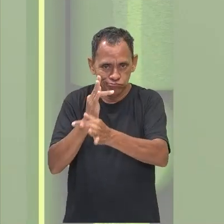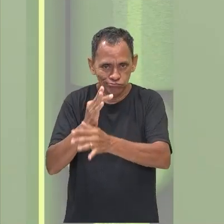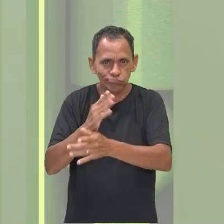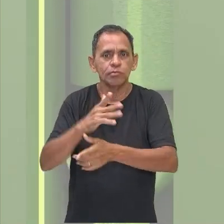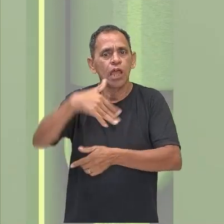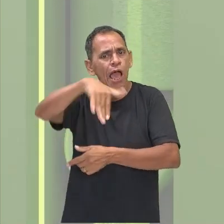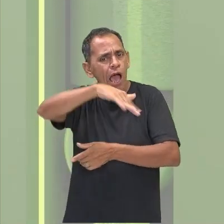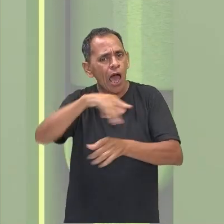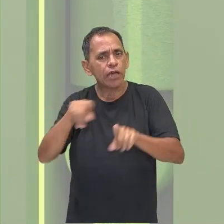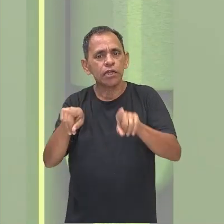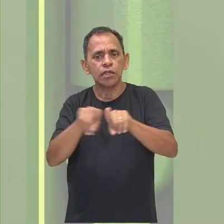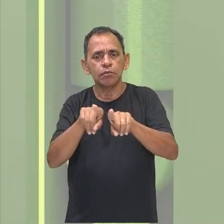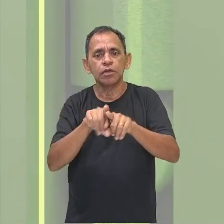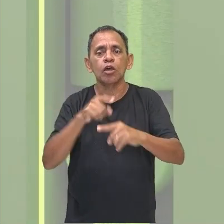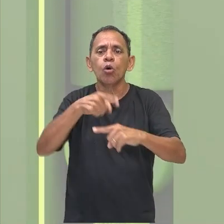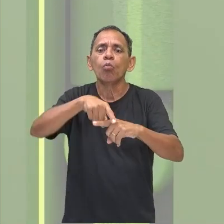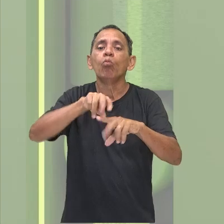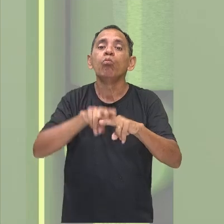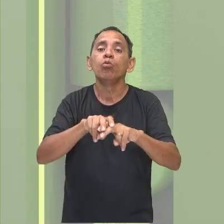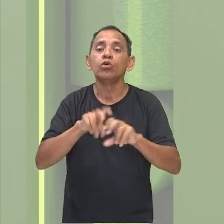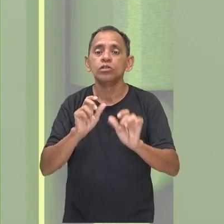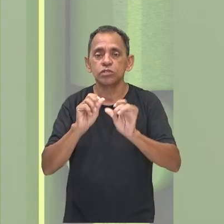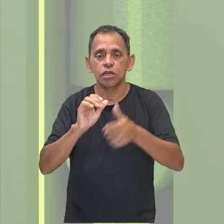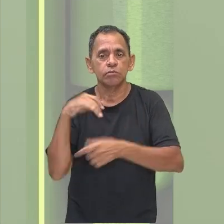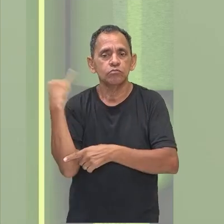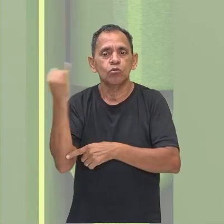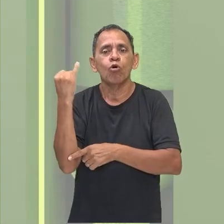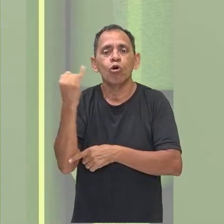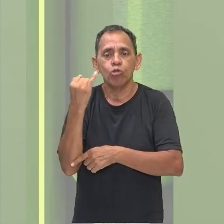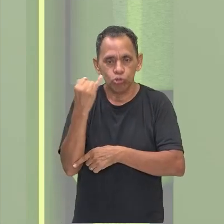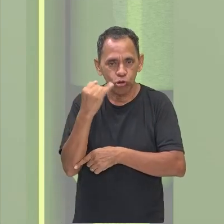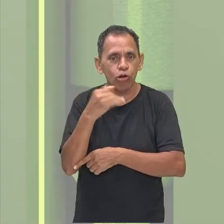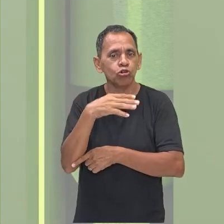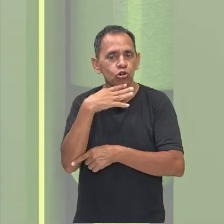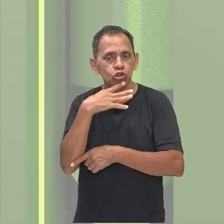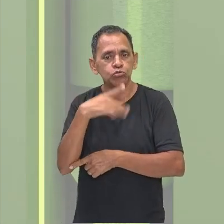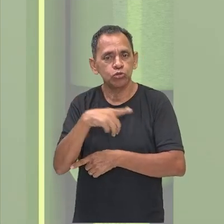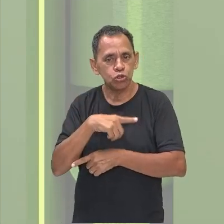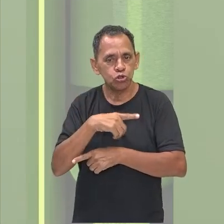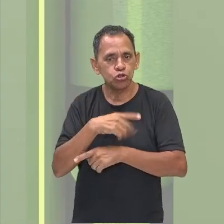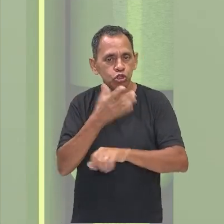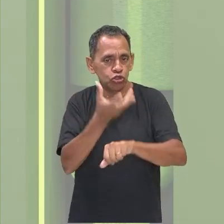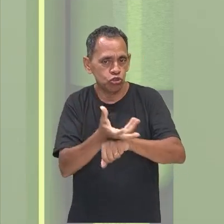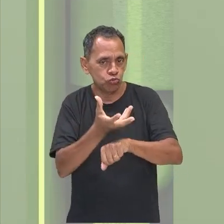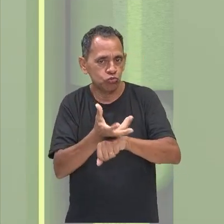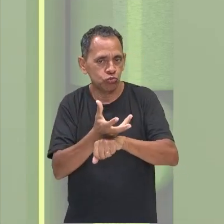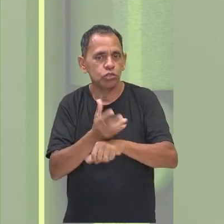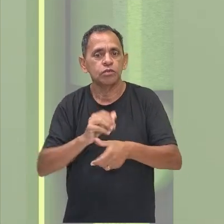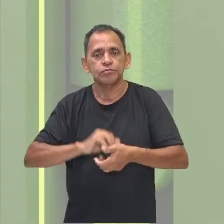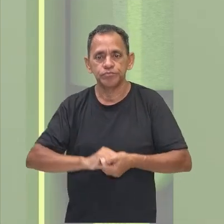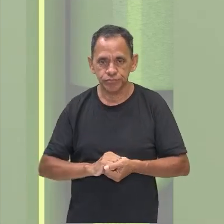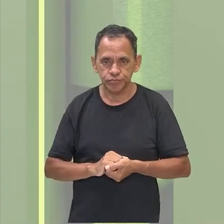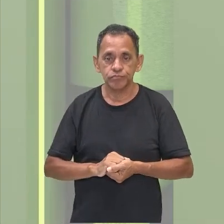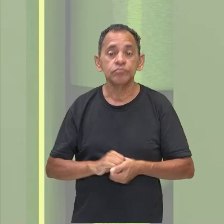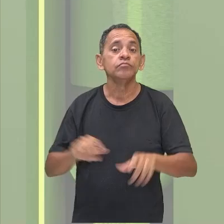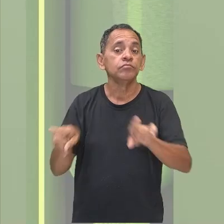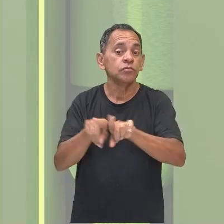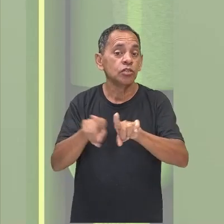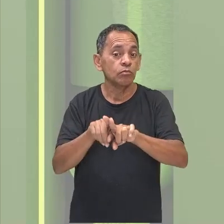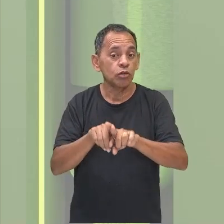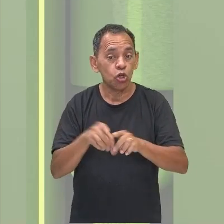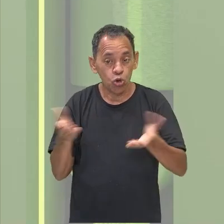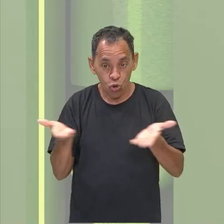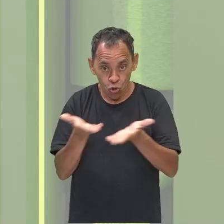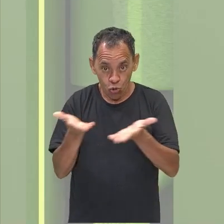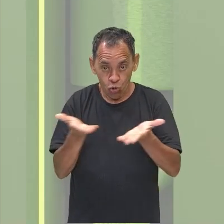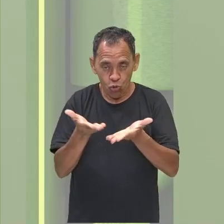importante saber essa disciplina nós vamos começar falando sobre o movimento tá pessoal e é por